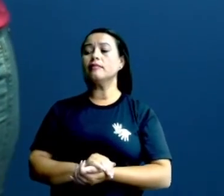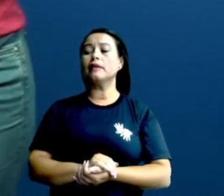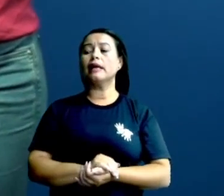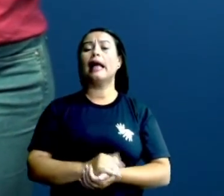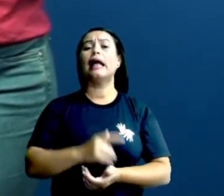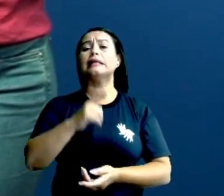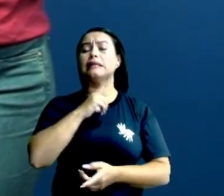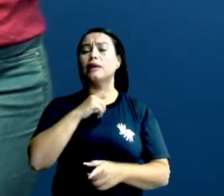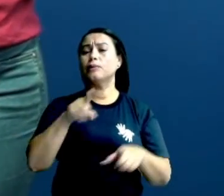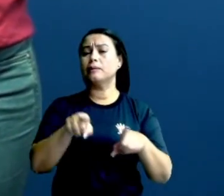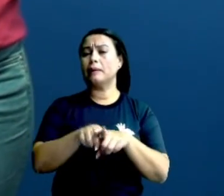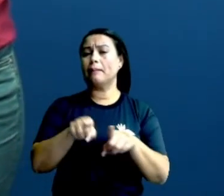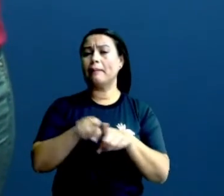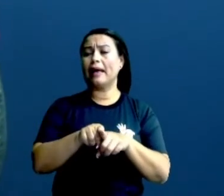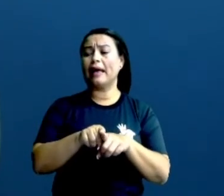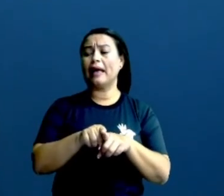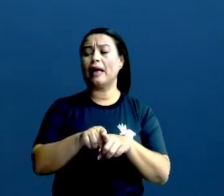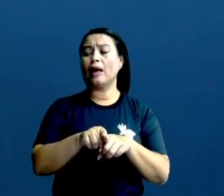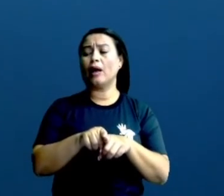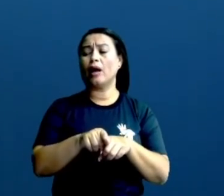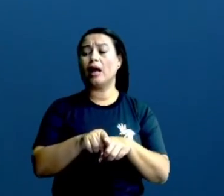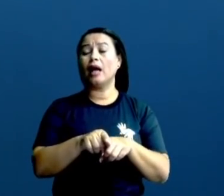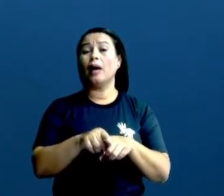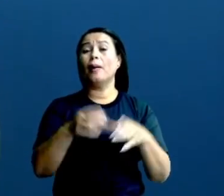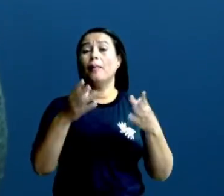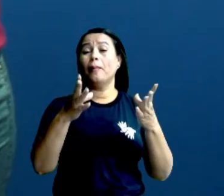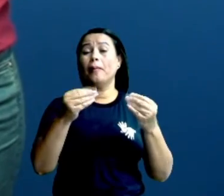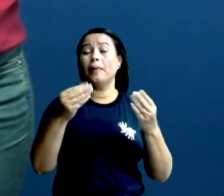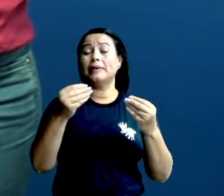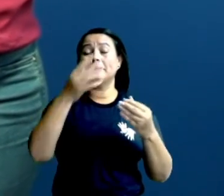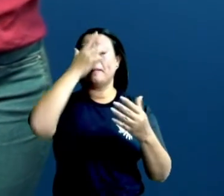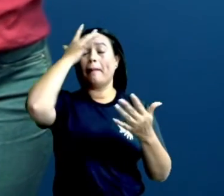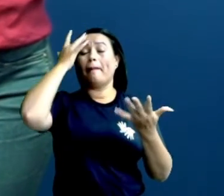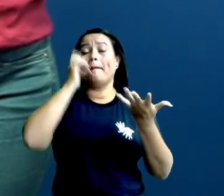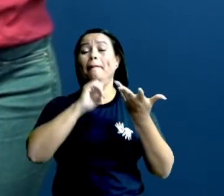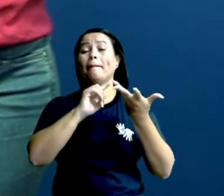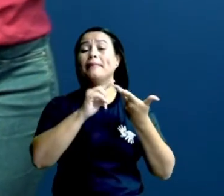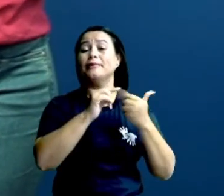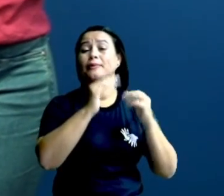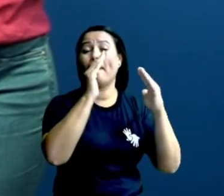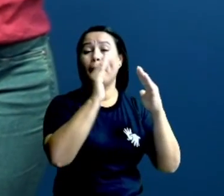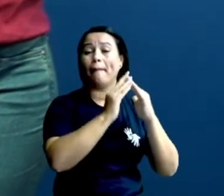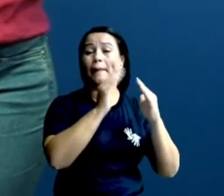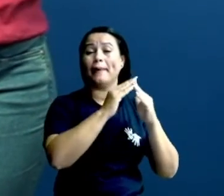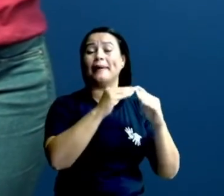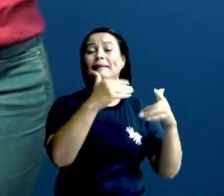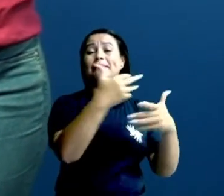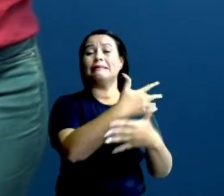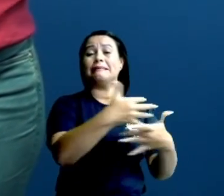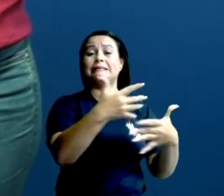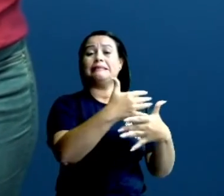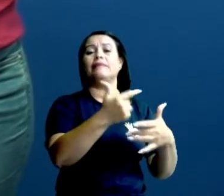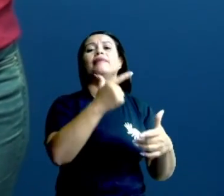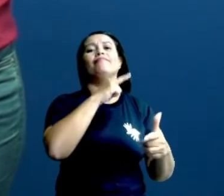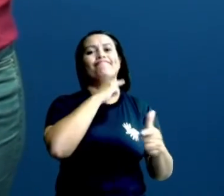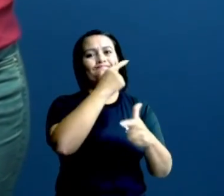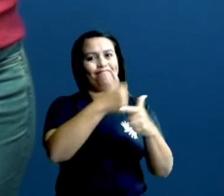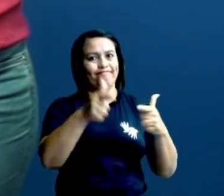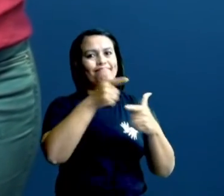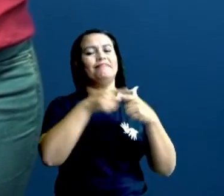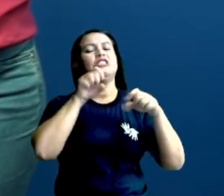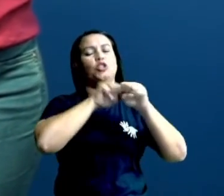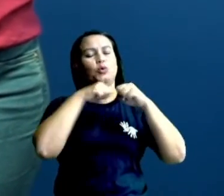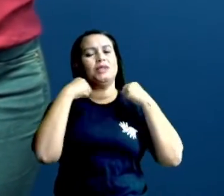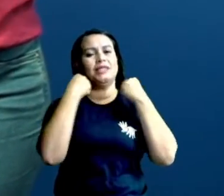Aí, quando a gente tem uma urbanização deformada, a gente também tem problemas sociais, que são típicos dos